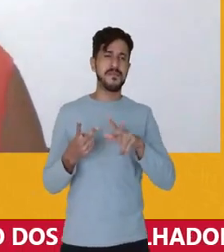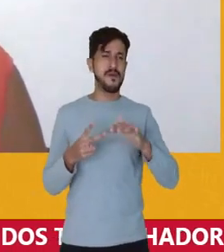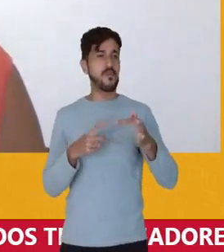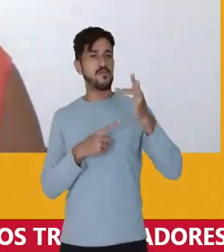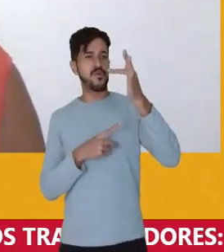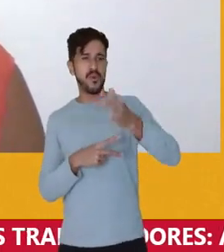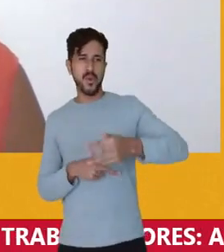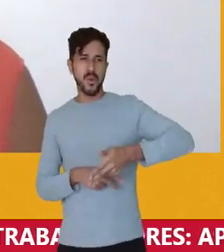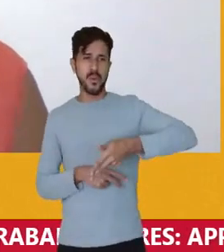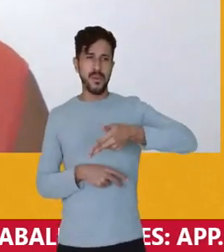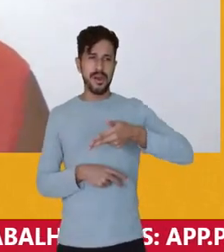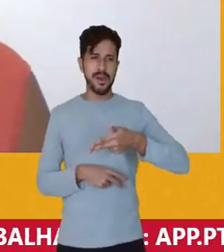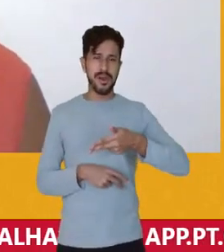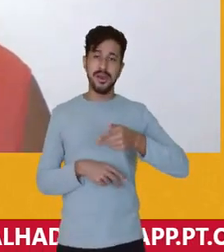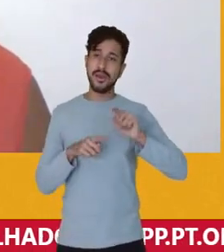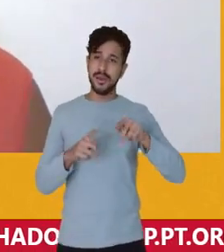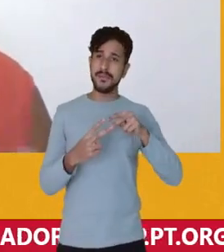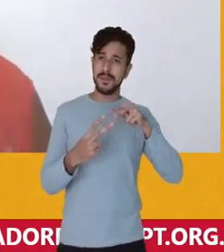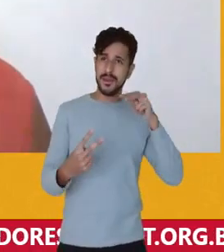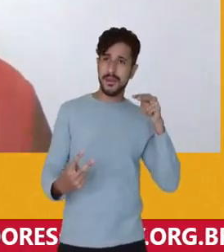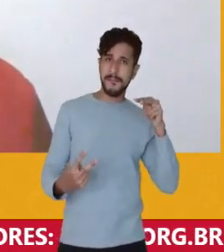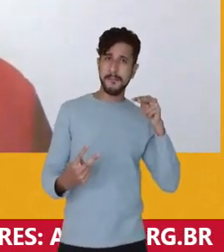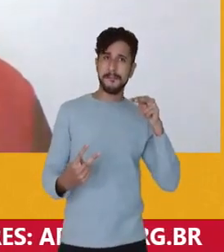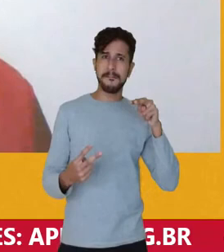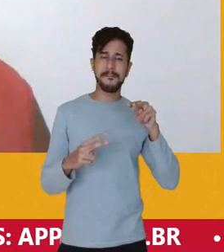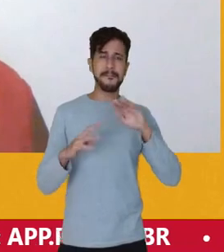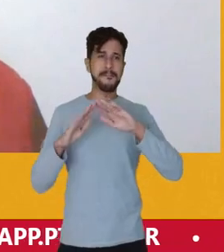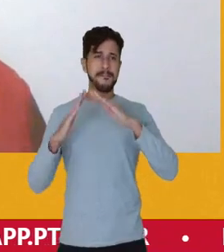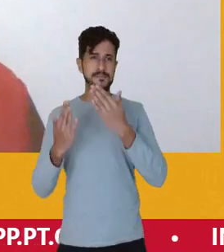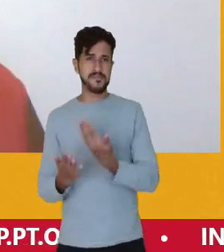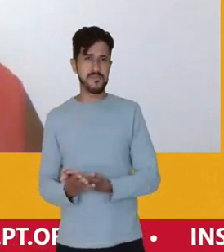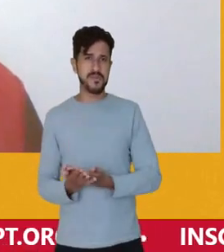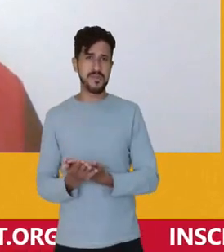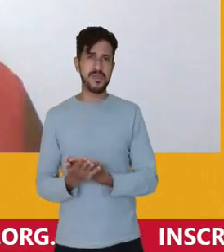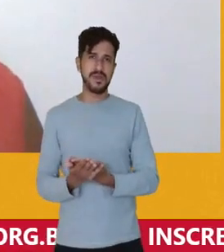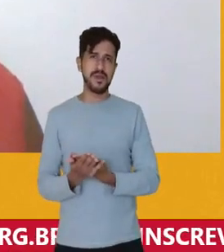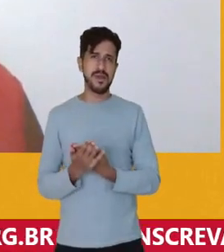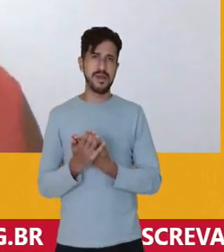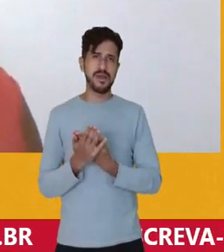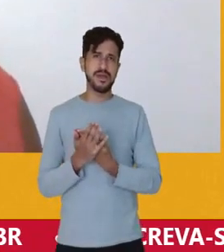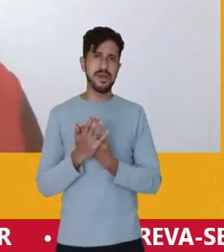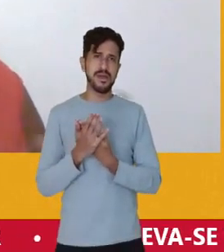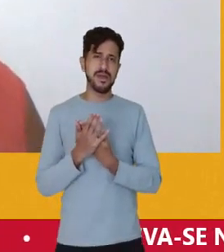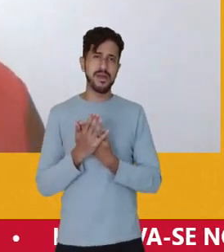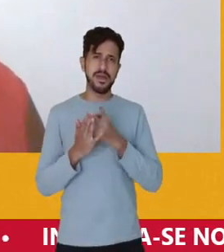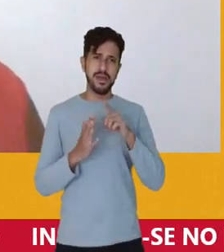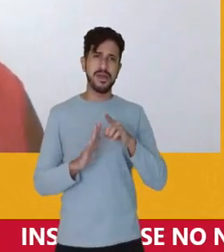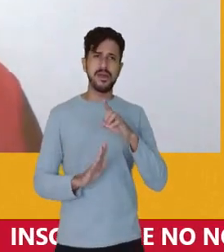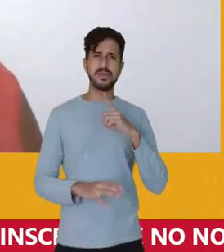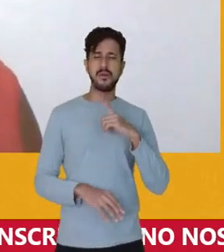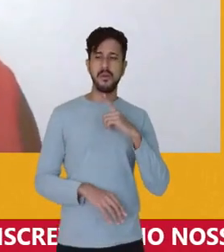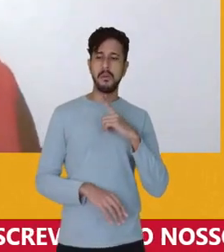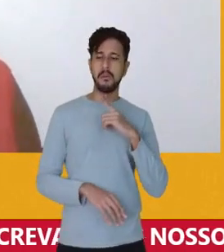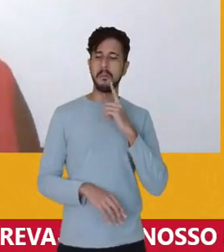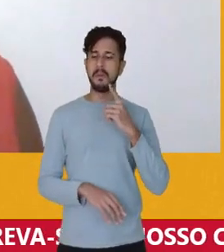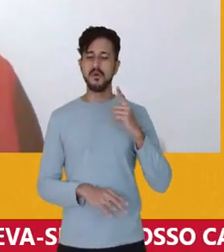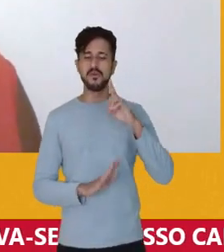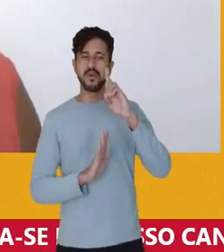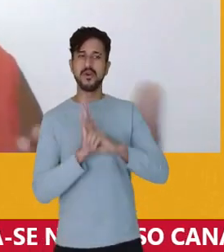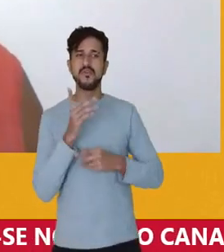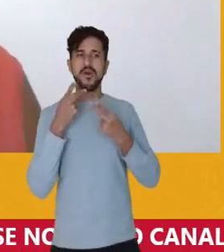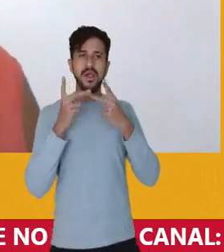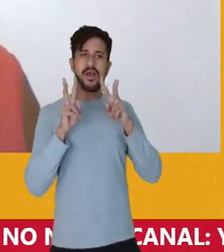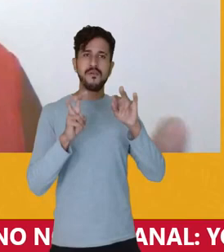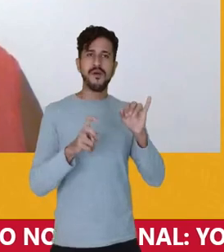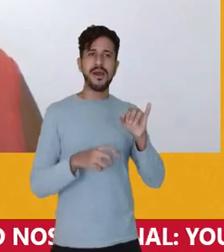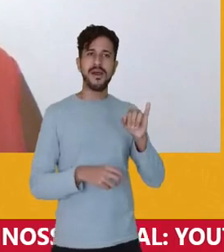bandidos futuramente. Nesse sentido, a escola, ela se vê no direito de dizer que